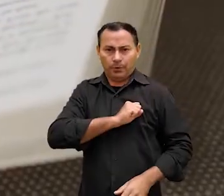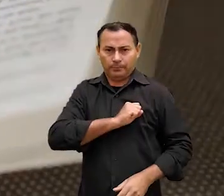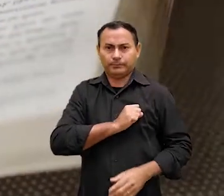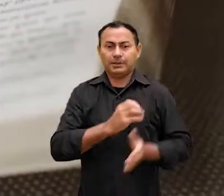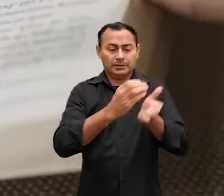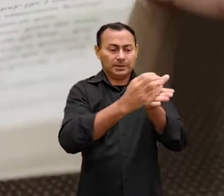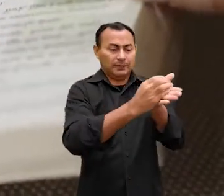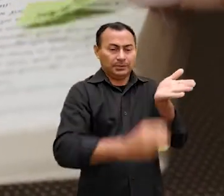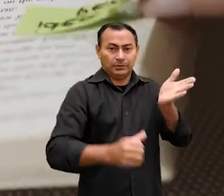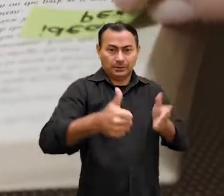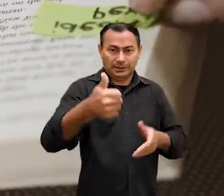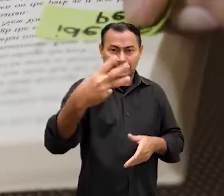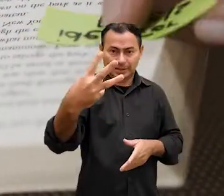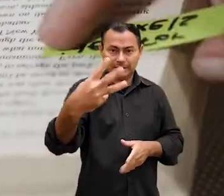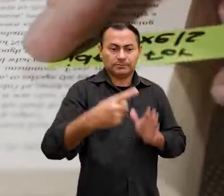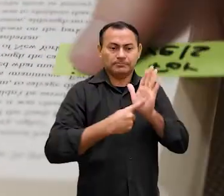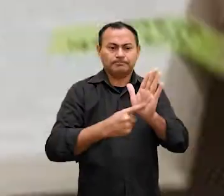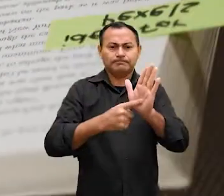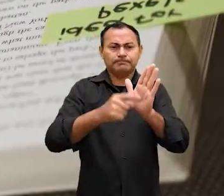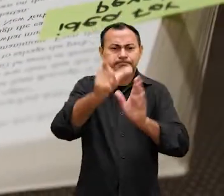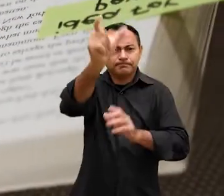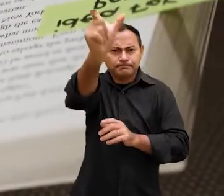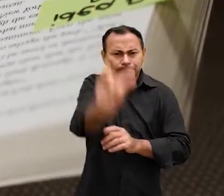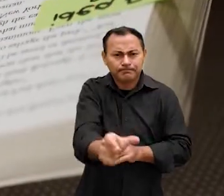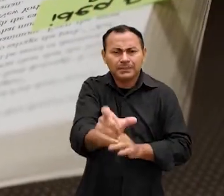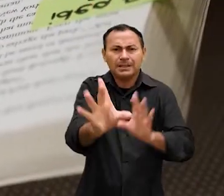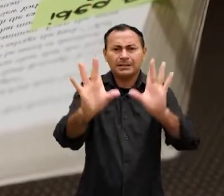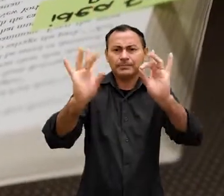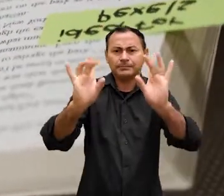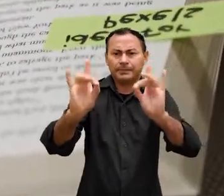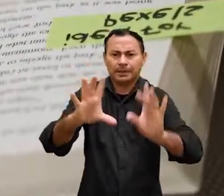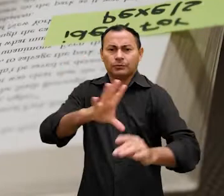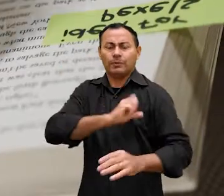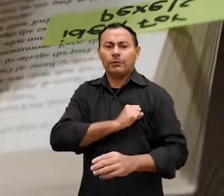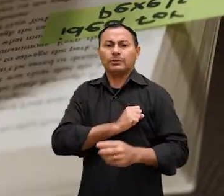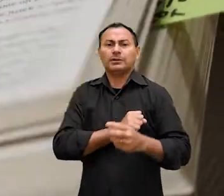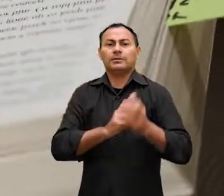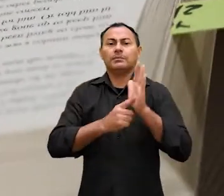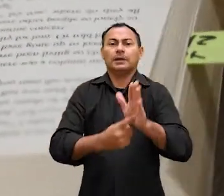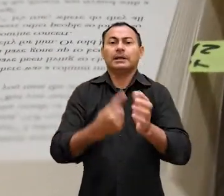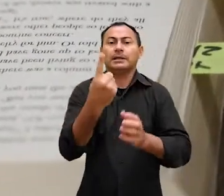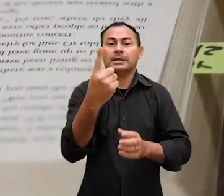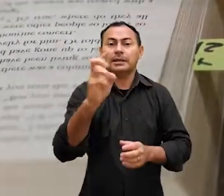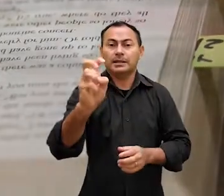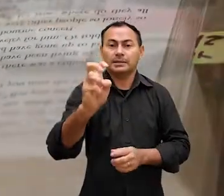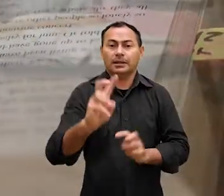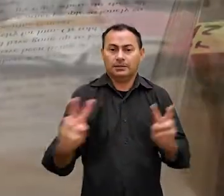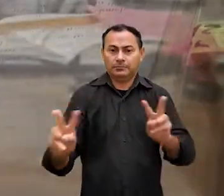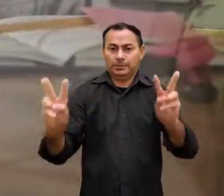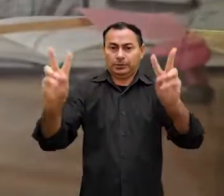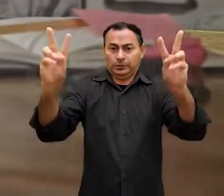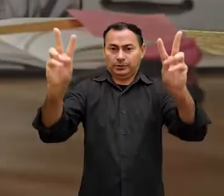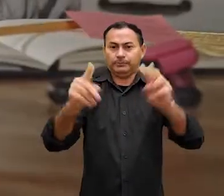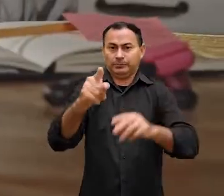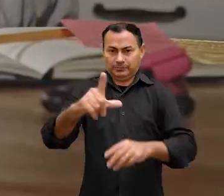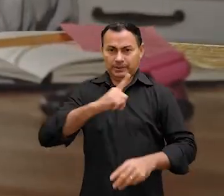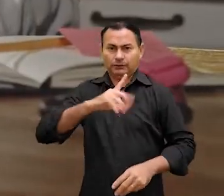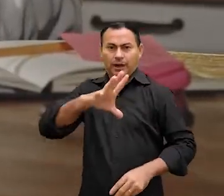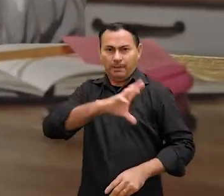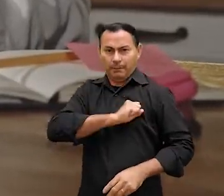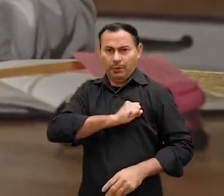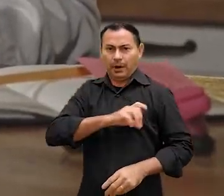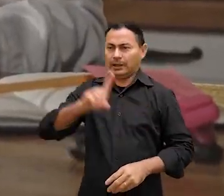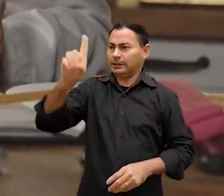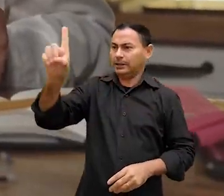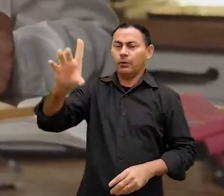Este capítulo apresenta um perfil detalhado do amor, citando 15 virtudes. E se você tiver o amor que é